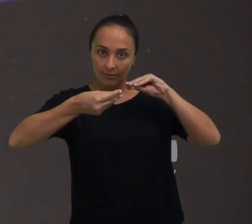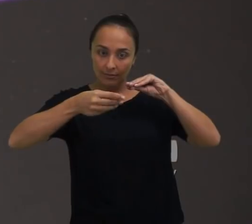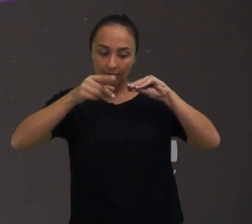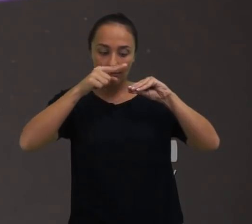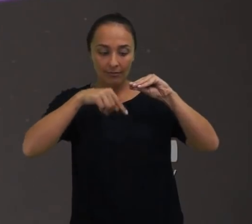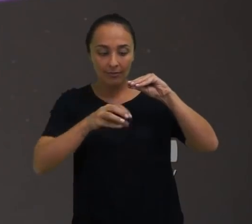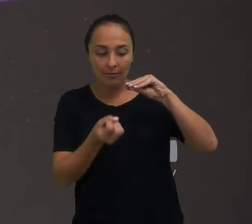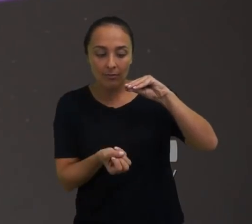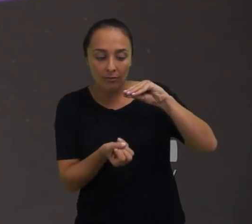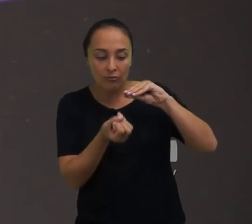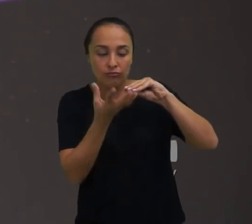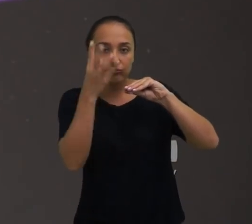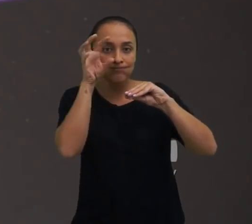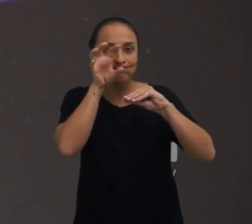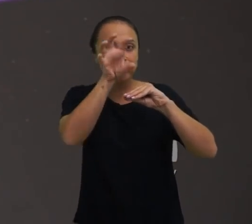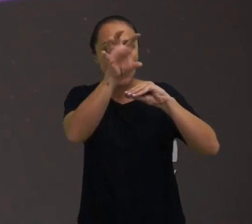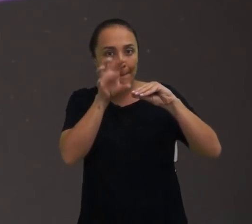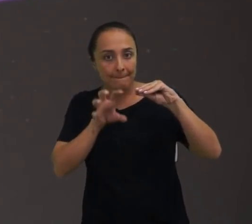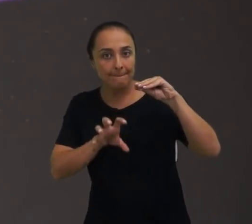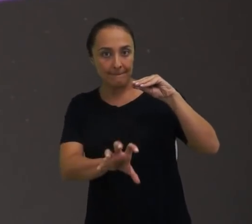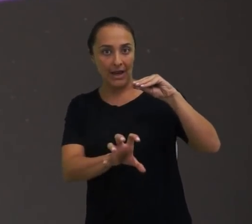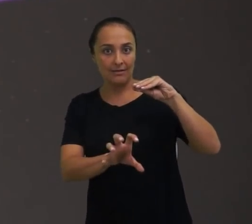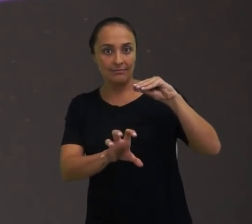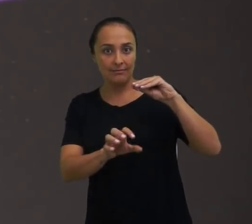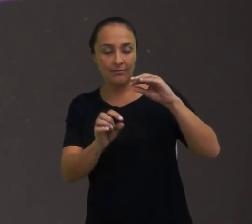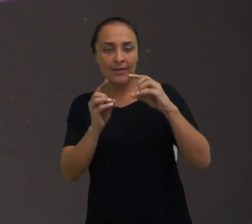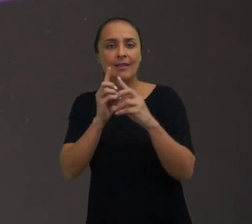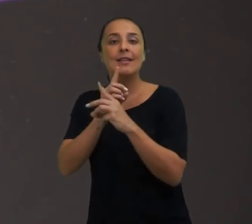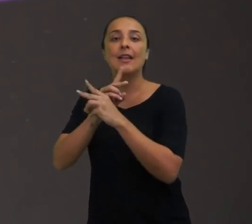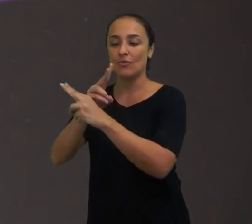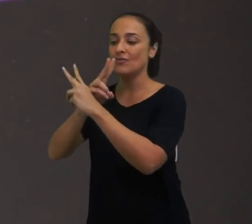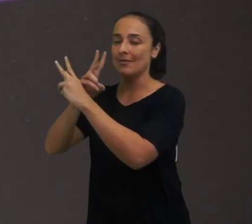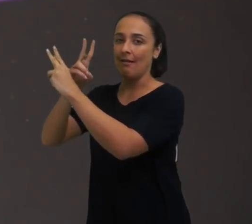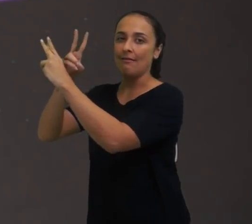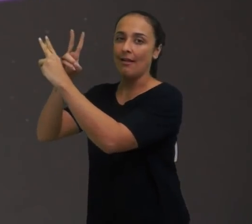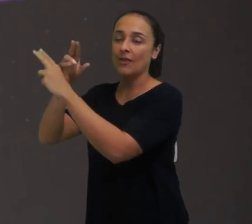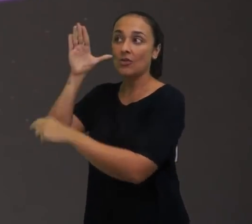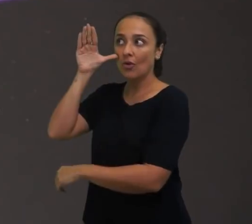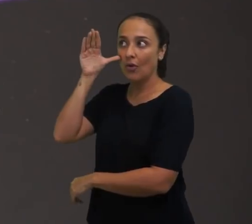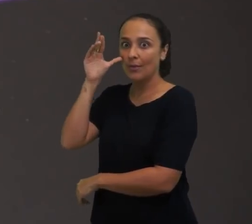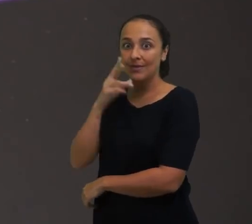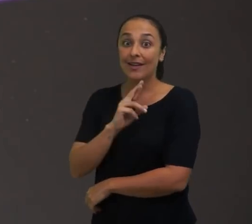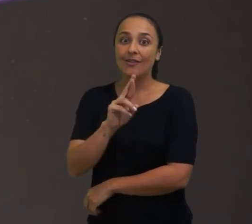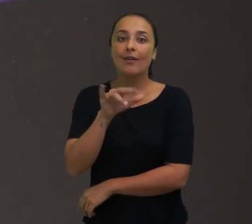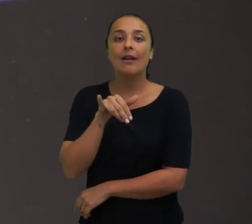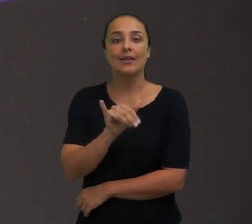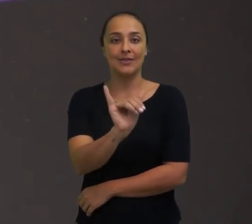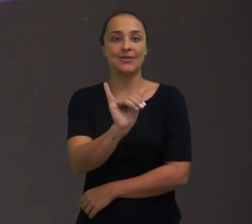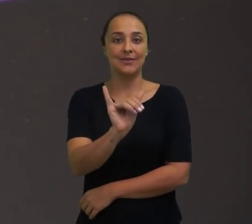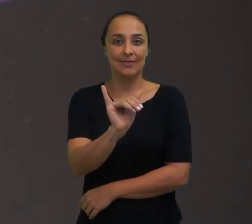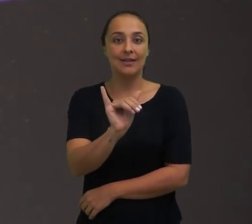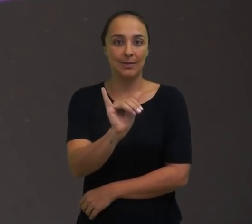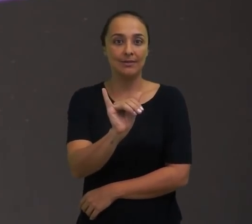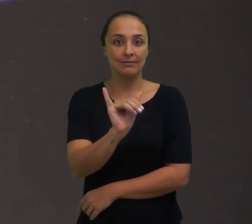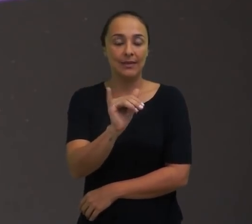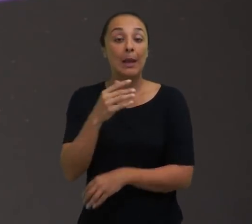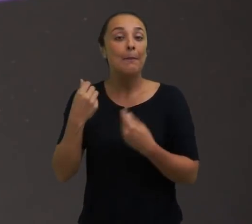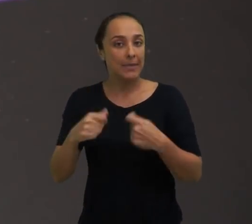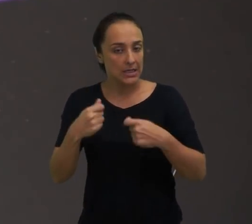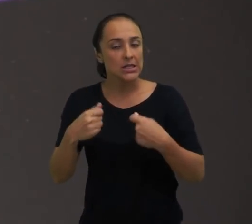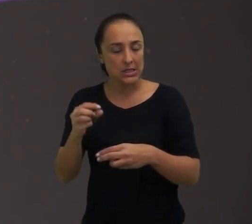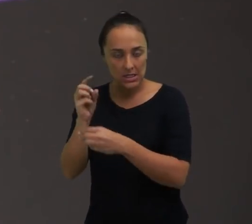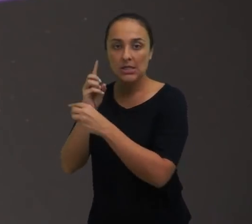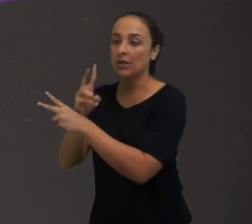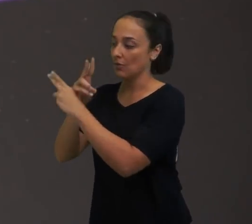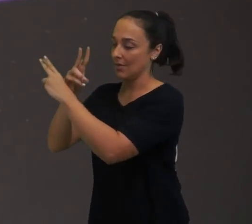Via Láctea, e aqui tem 2 bolhas que emitem raios gama de alta energia. Então esse material, para